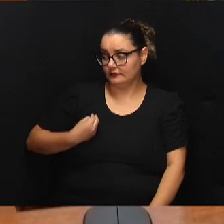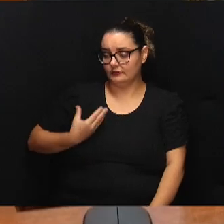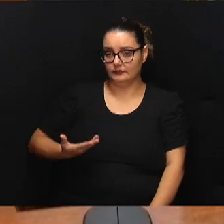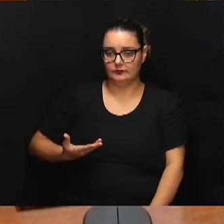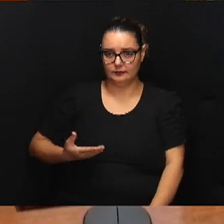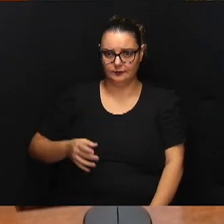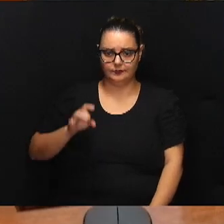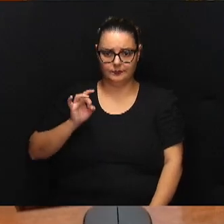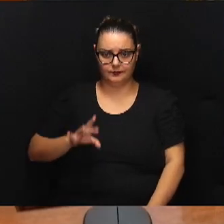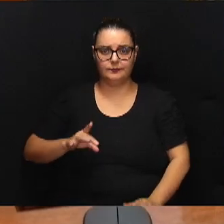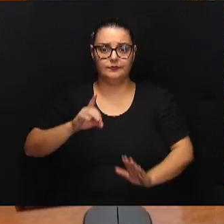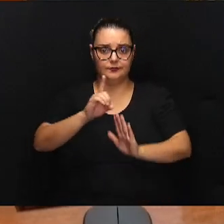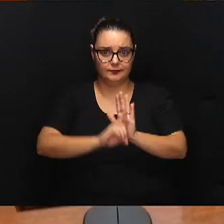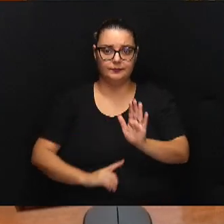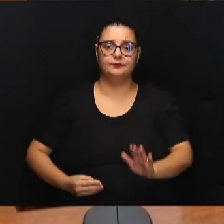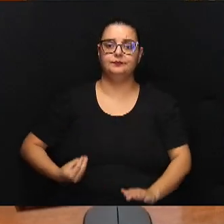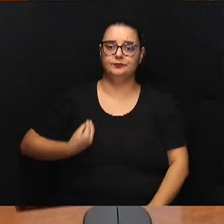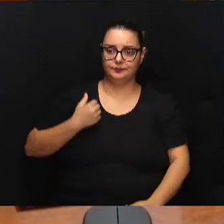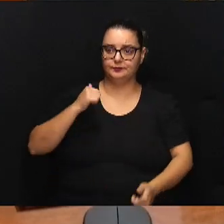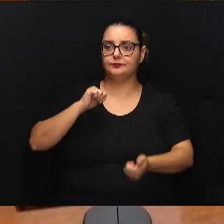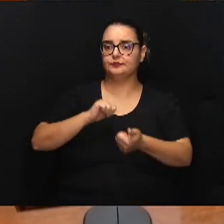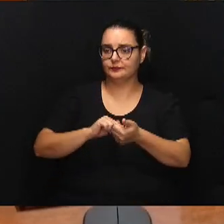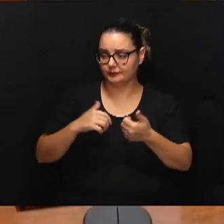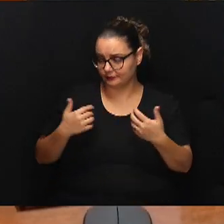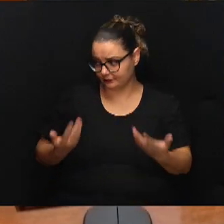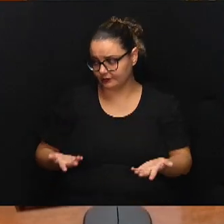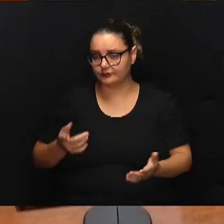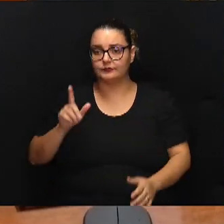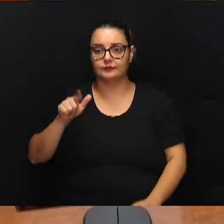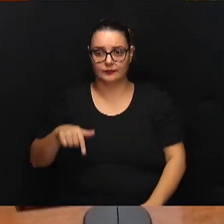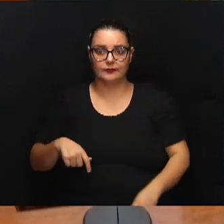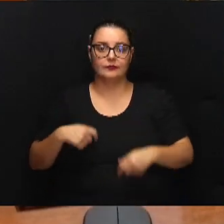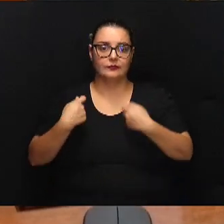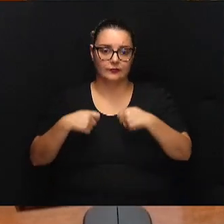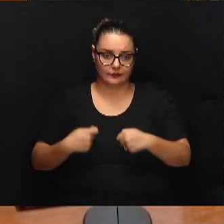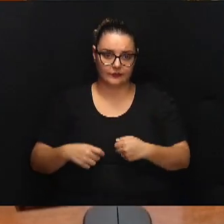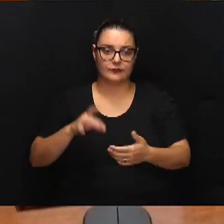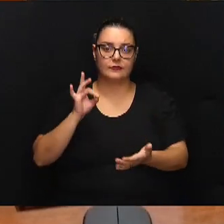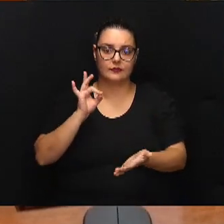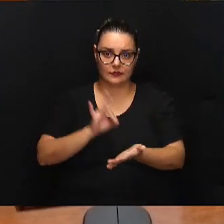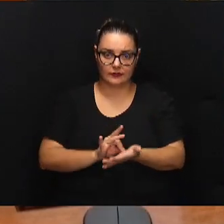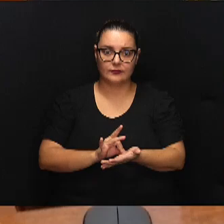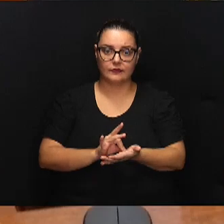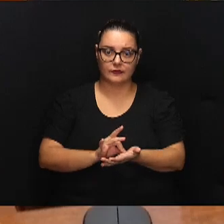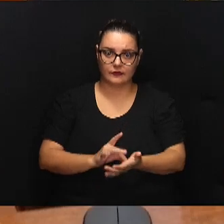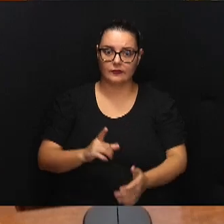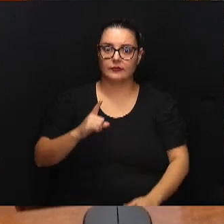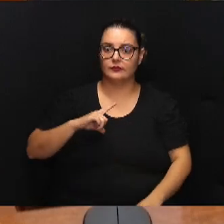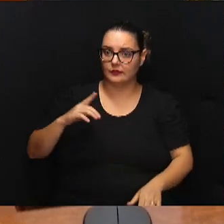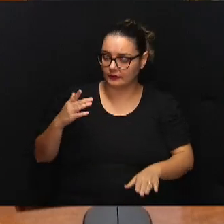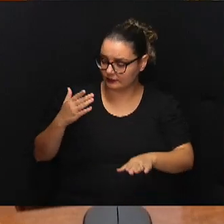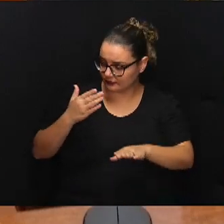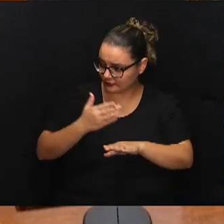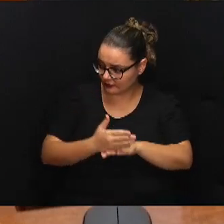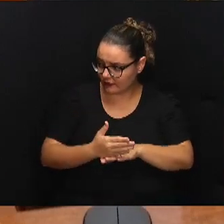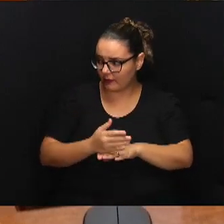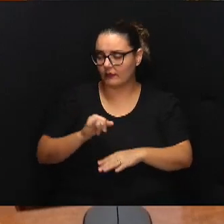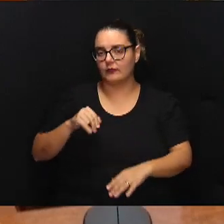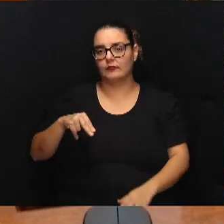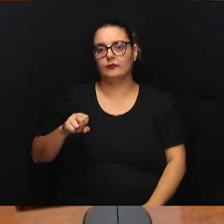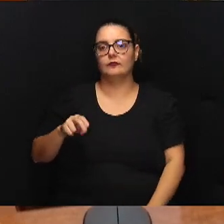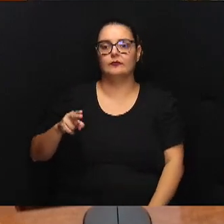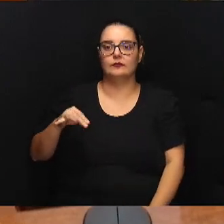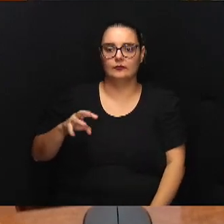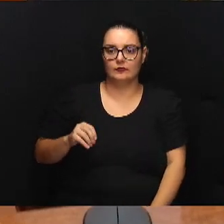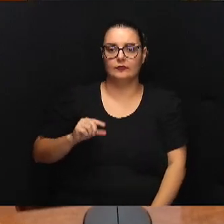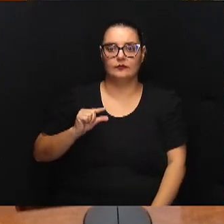só sobre o direito à vida com qualidade, né? E aí a gente precisa mesmo ter acesso, ter insumos, e é um